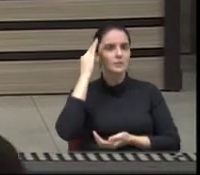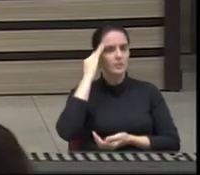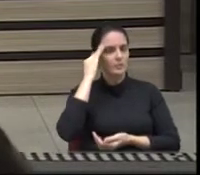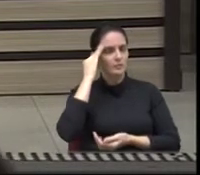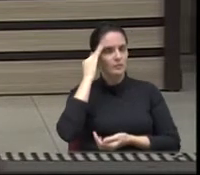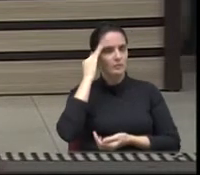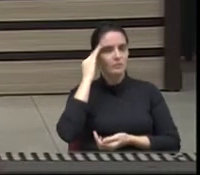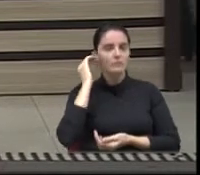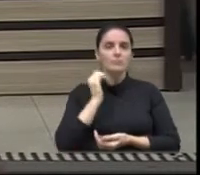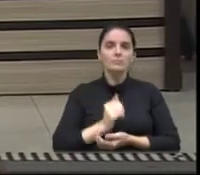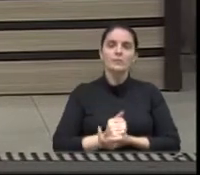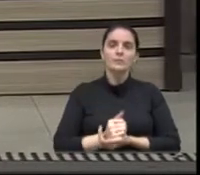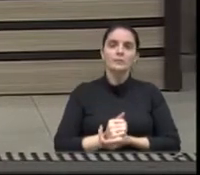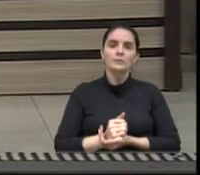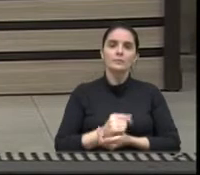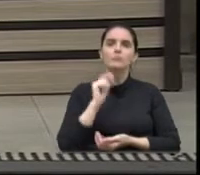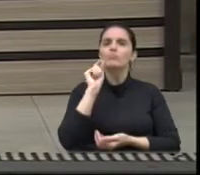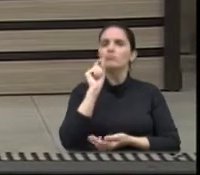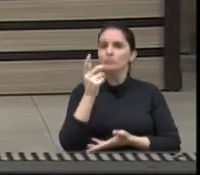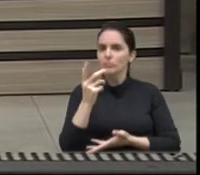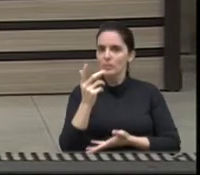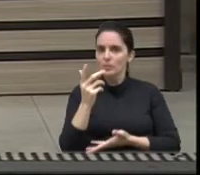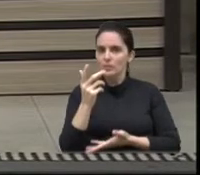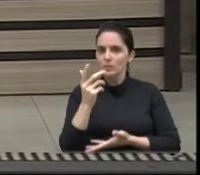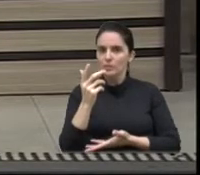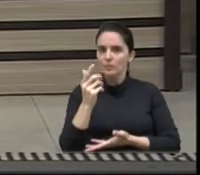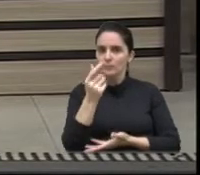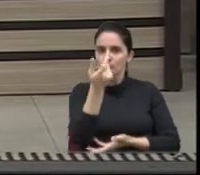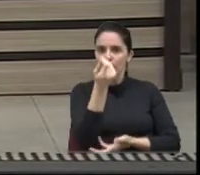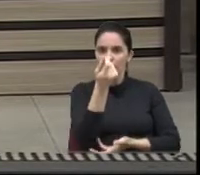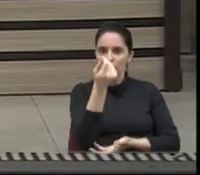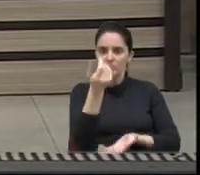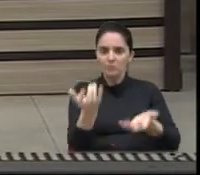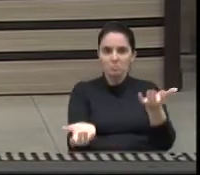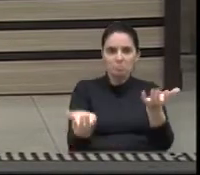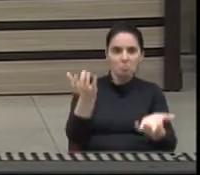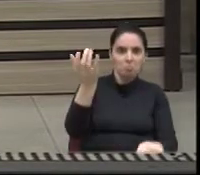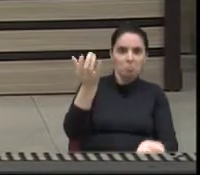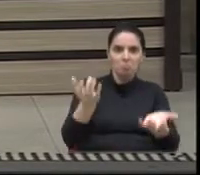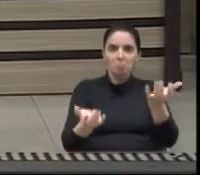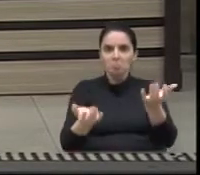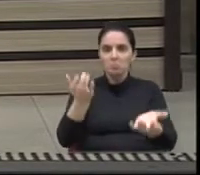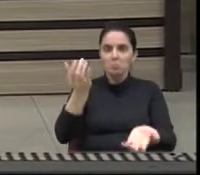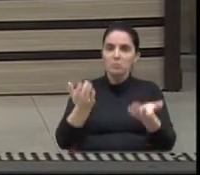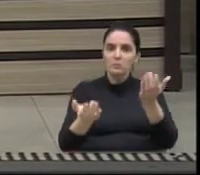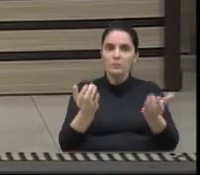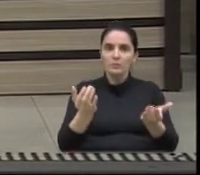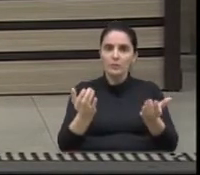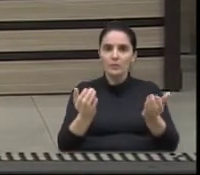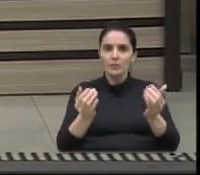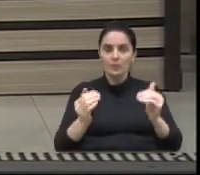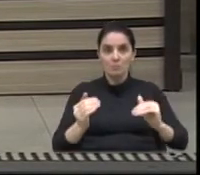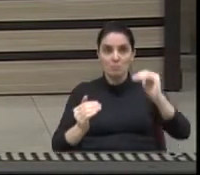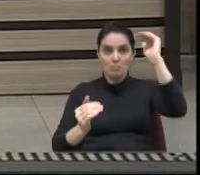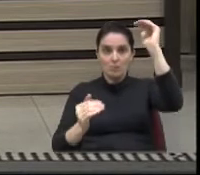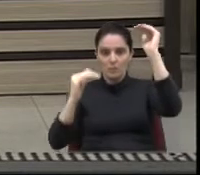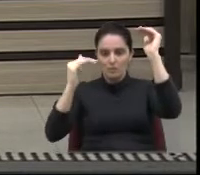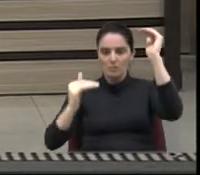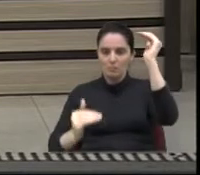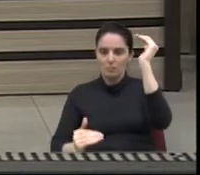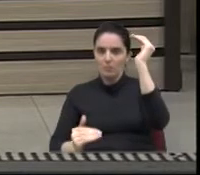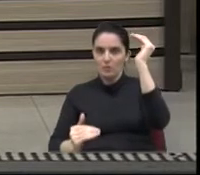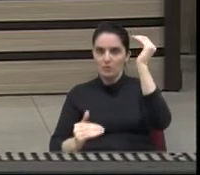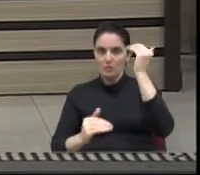determinado adiante descrito. Desequilíbrio financeiro na conta do Bloco de Média e Alta Complexidade, MAC, do